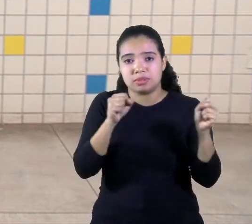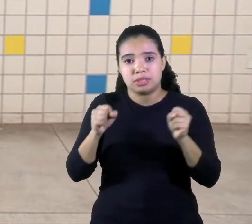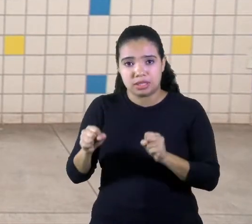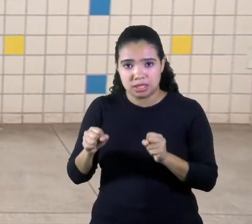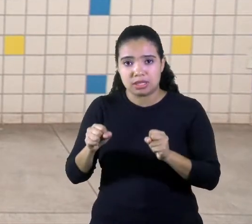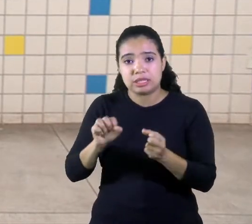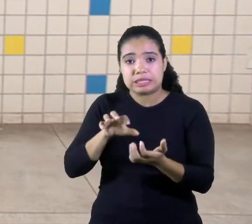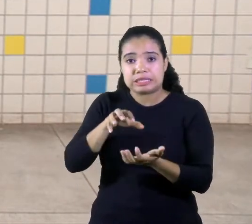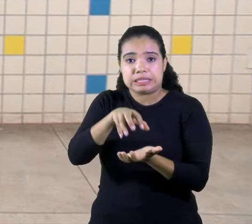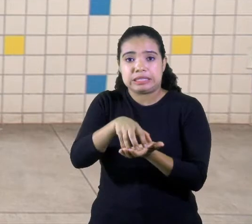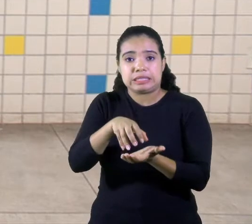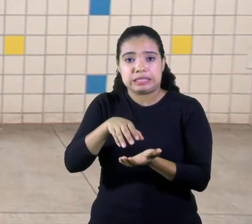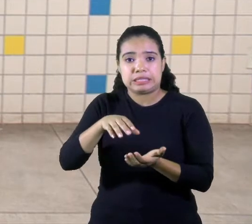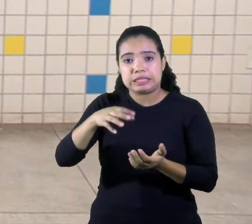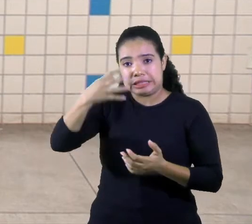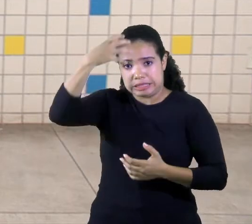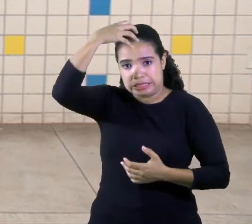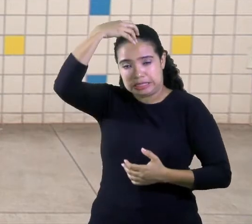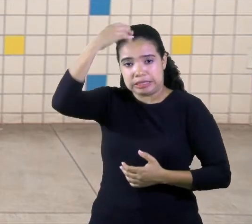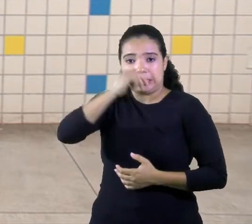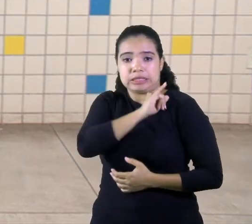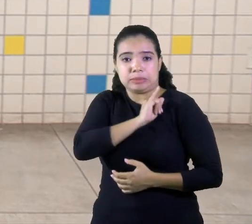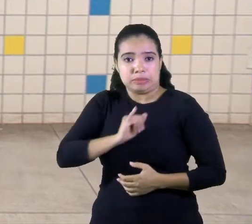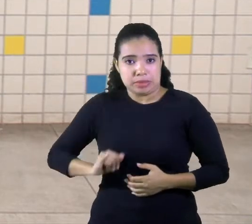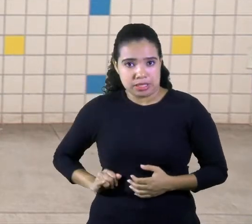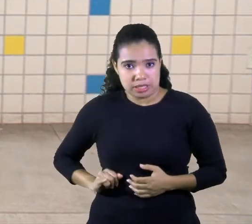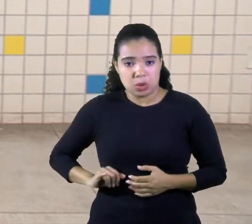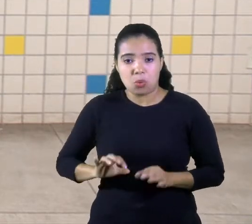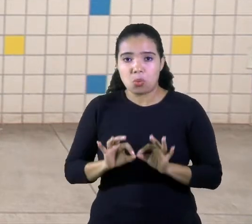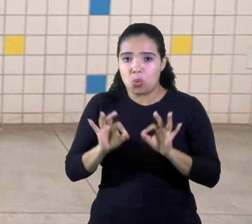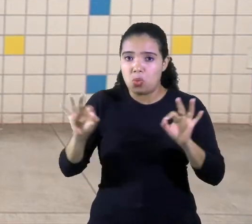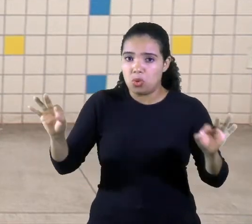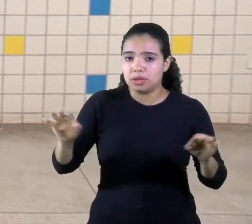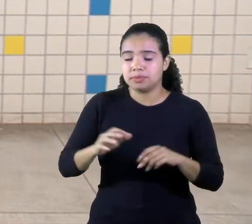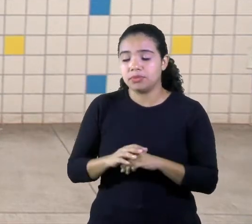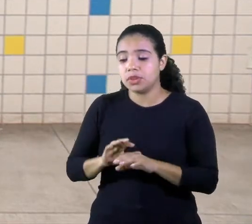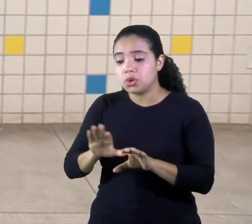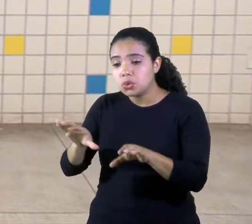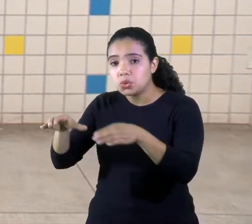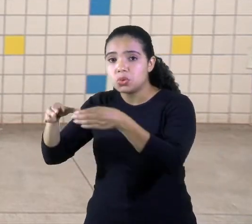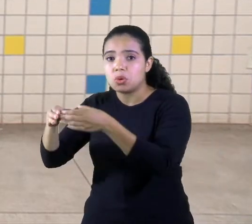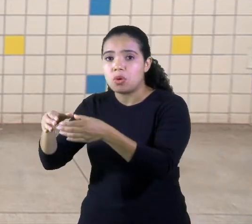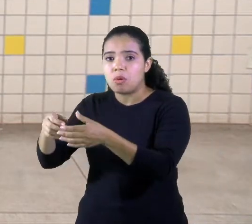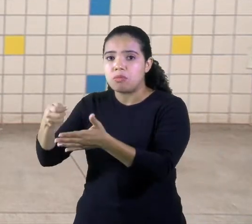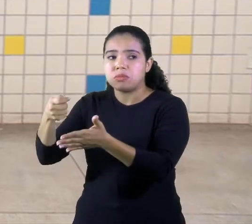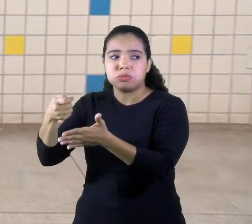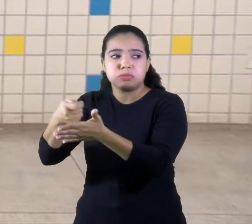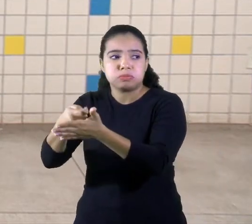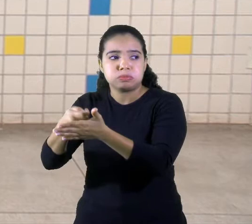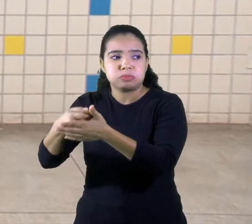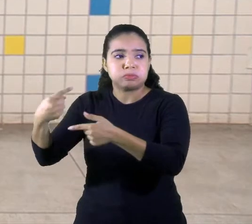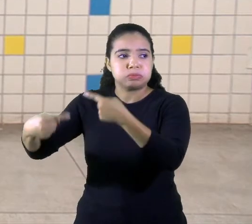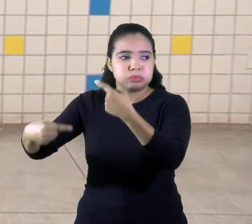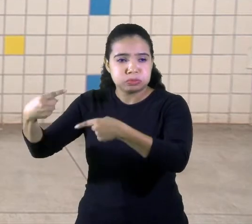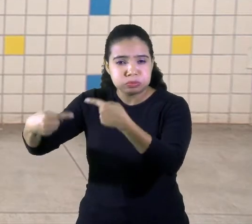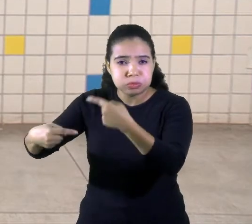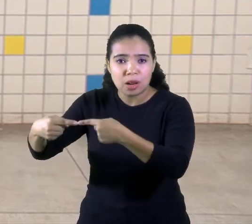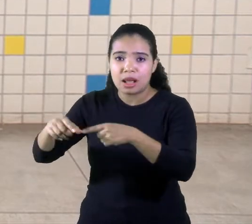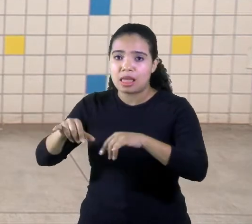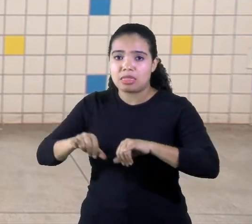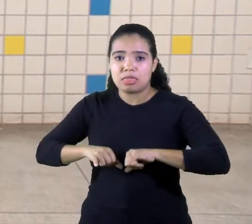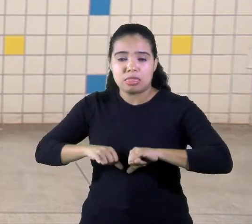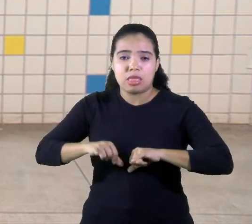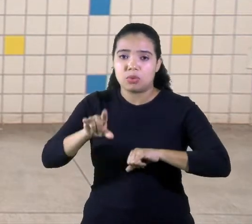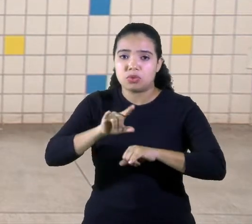do poder imperial, e aquelas tribos mais resistentes não sofreram com